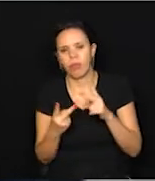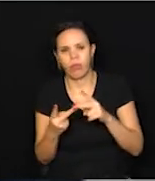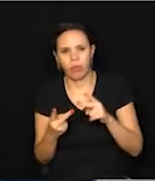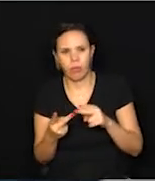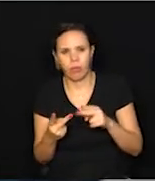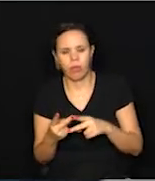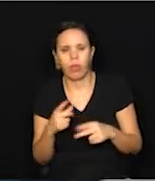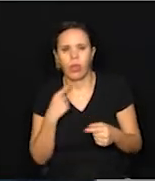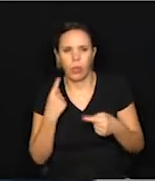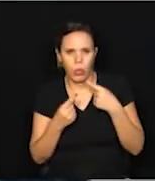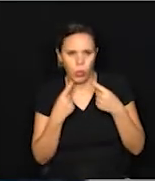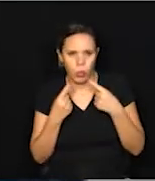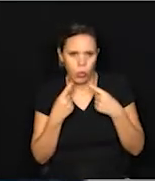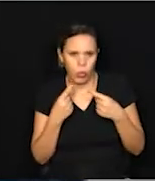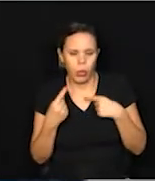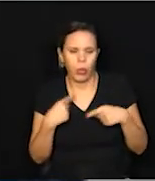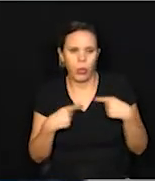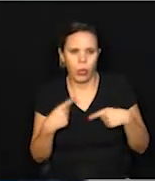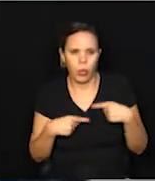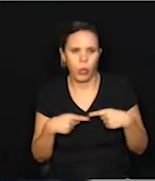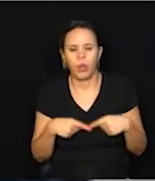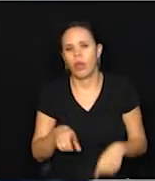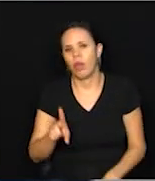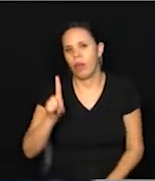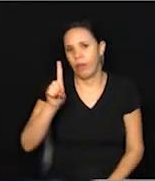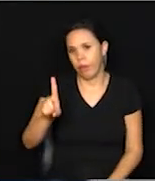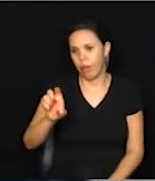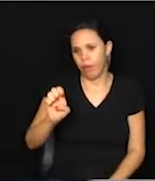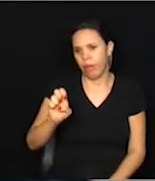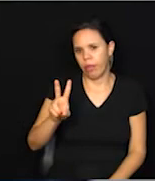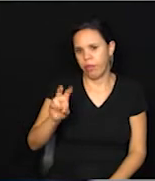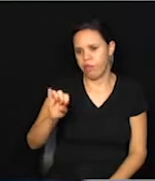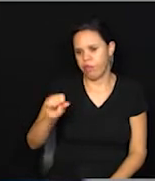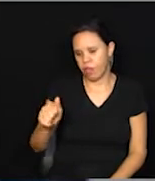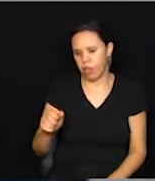temos discutido, começamos a discutir na Devisa,